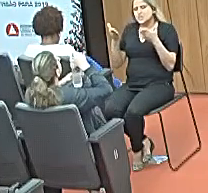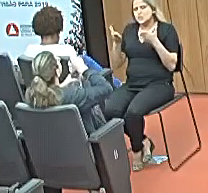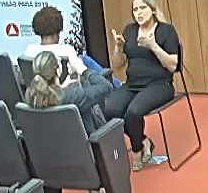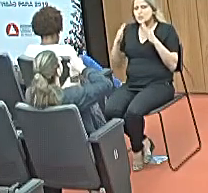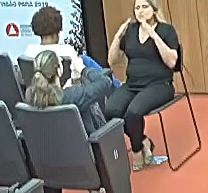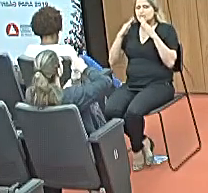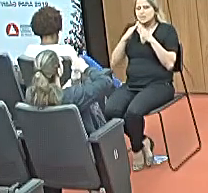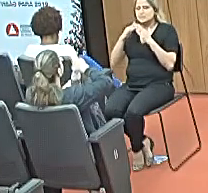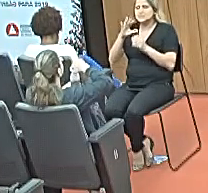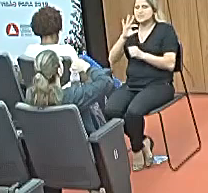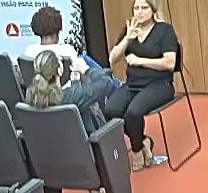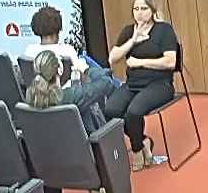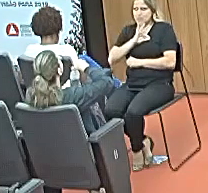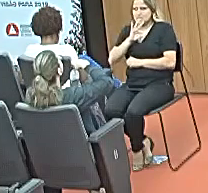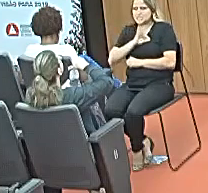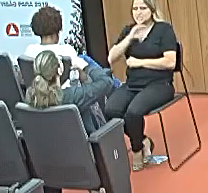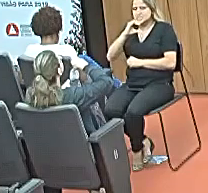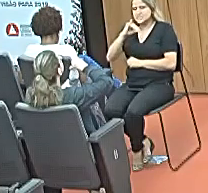polícia civil